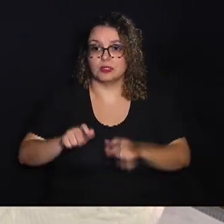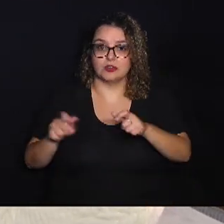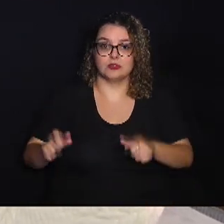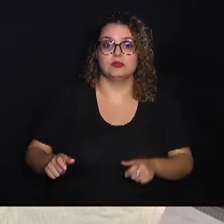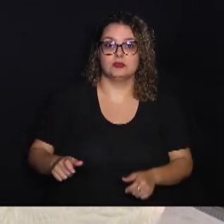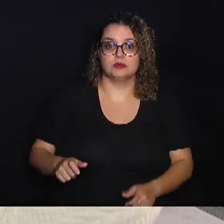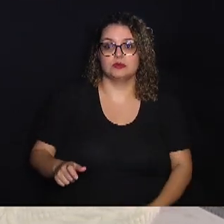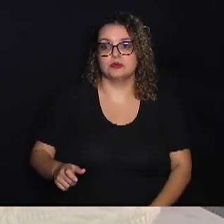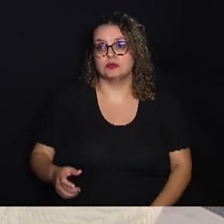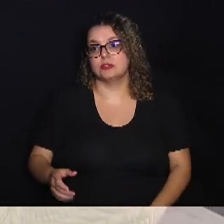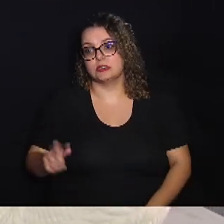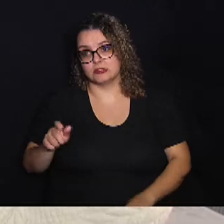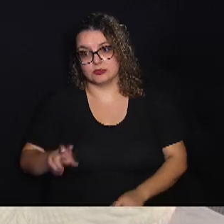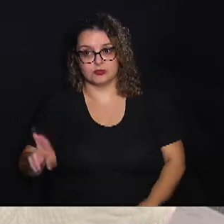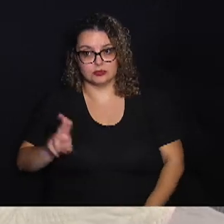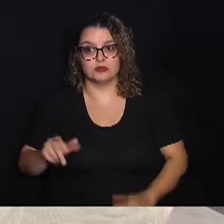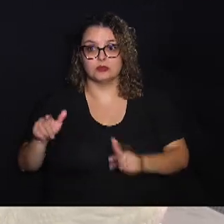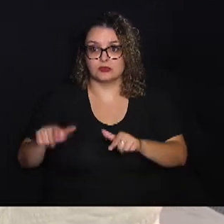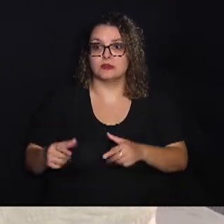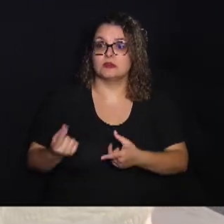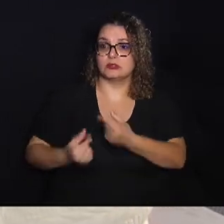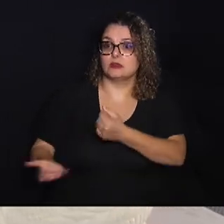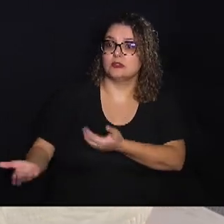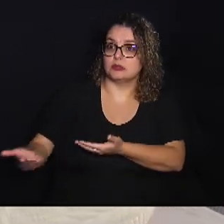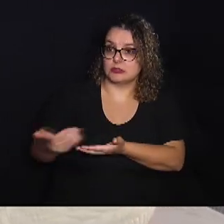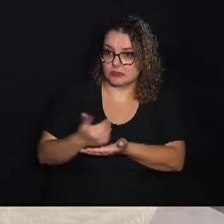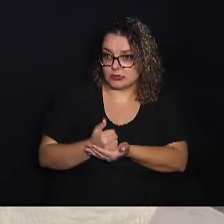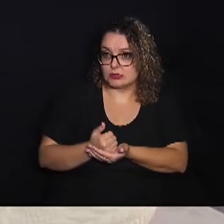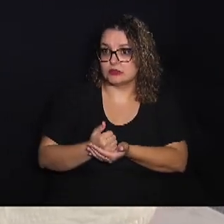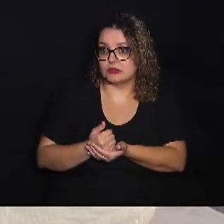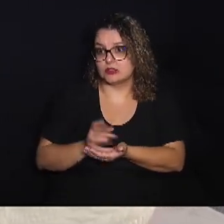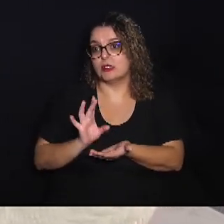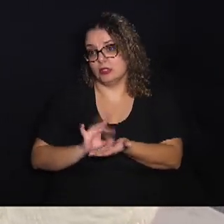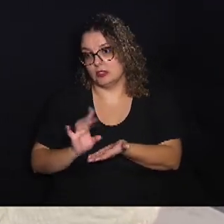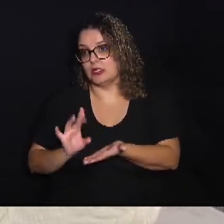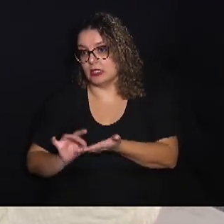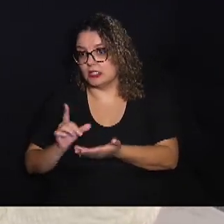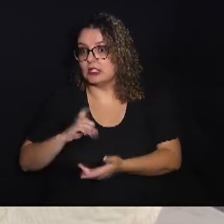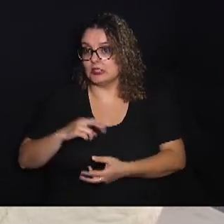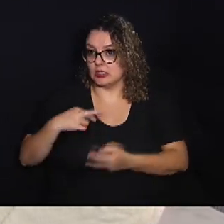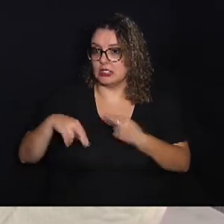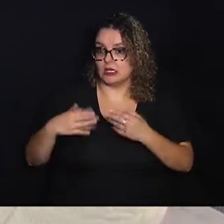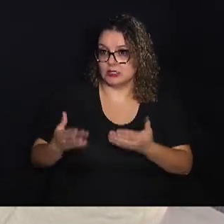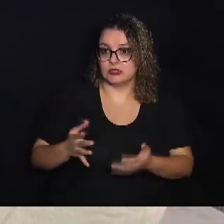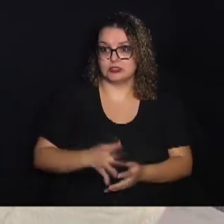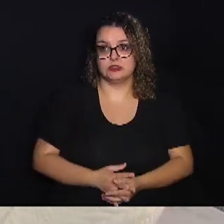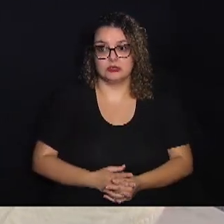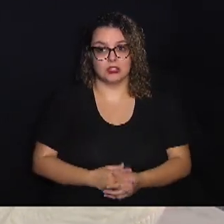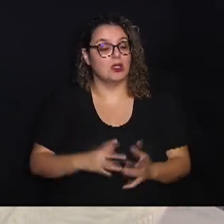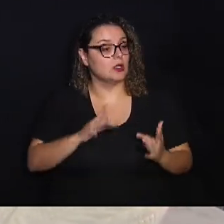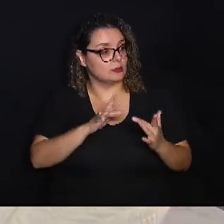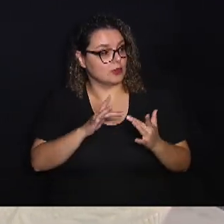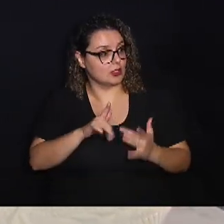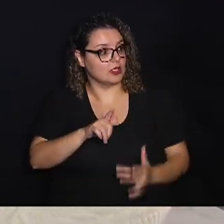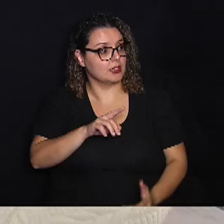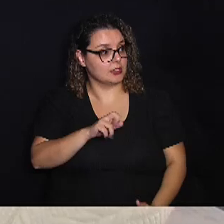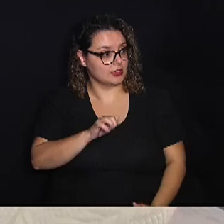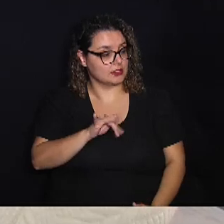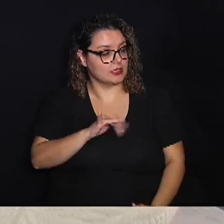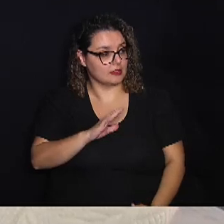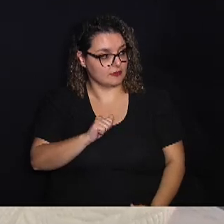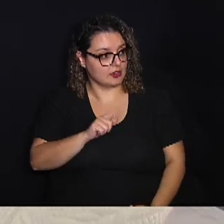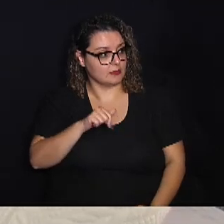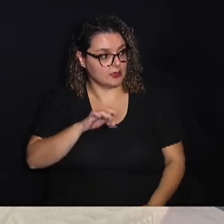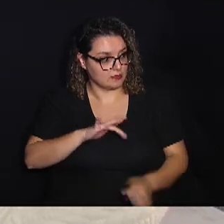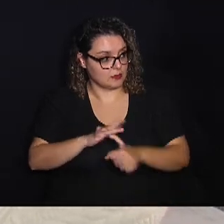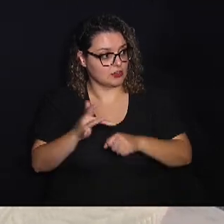espaço. Então, toda a verba que a gente recebe dos cardápios é em relação a isso. Para entrar em contato com a gráfica é pelas redes